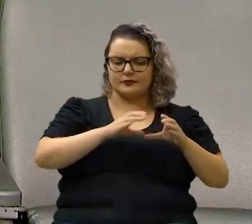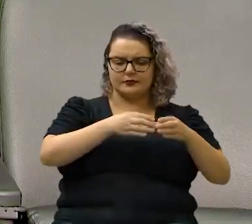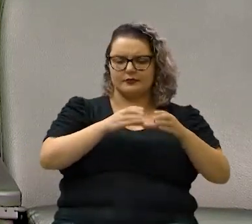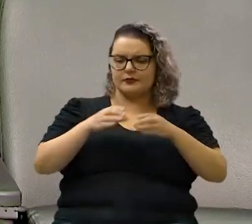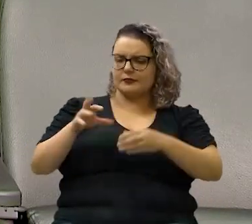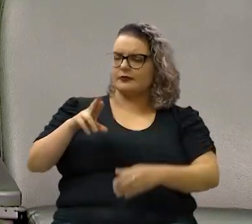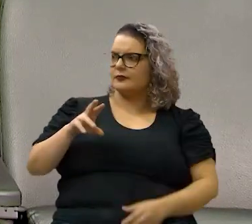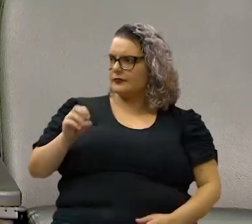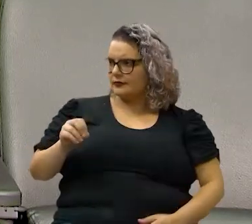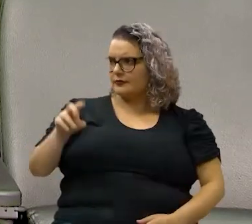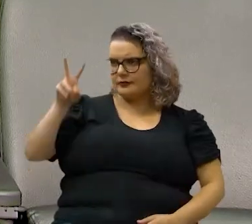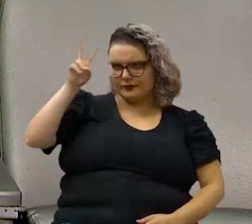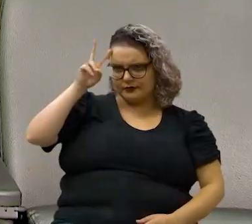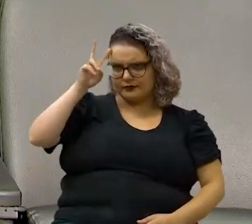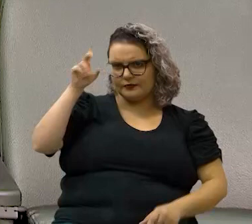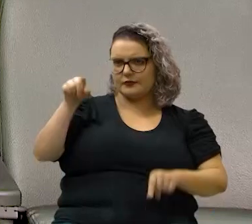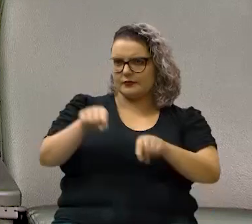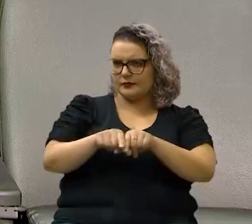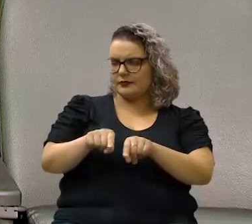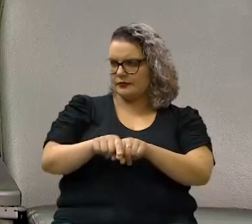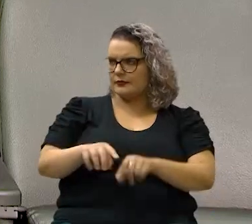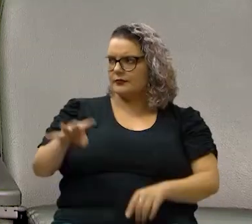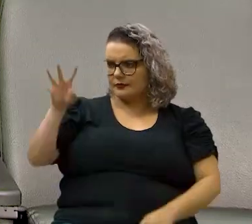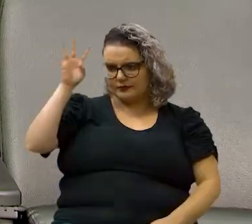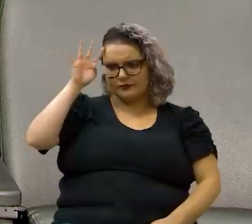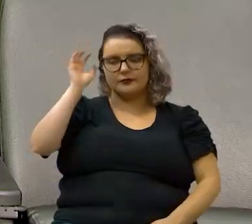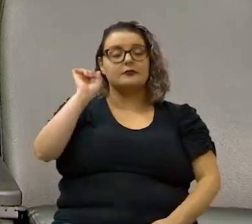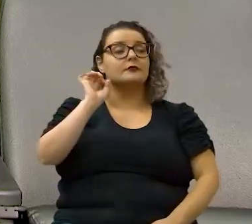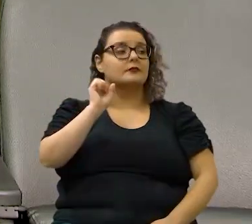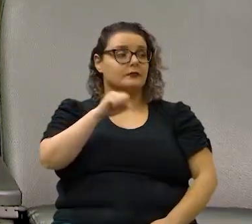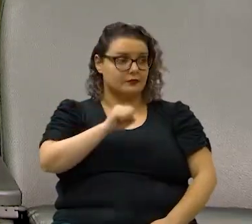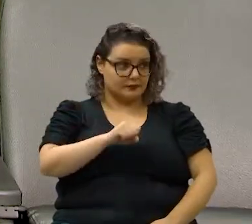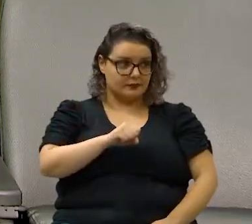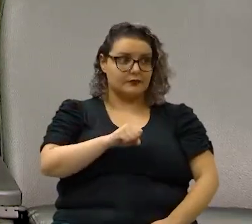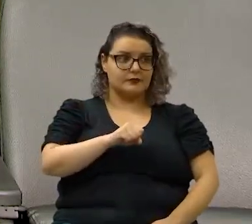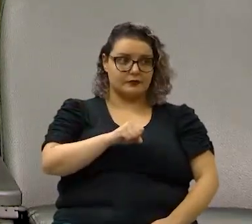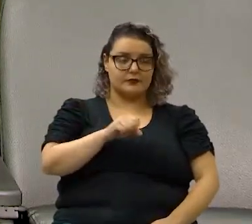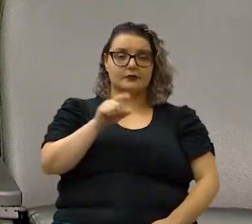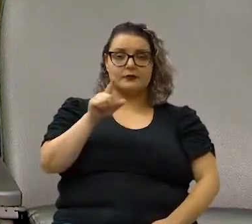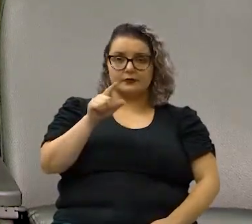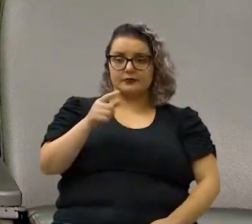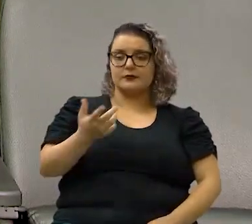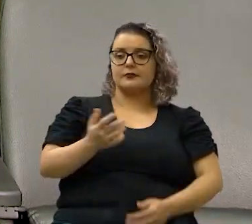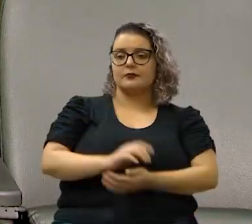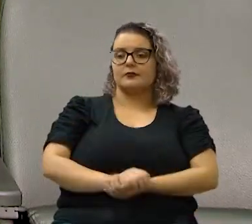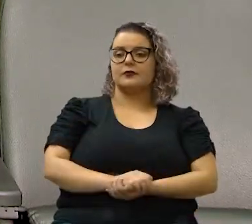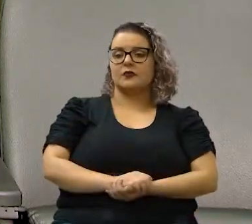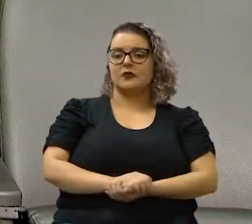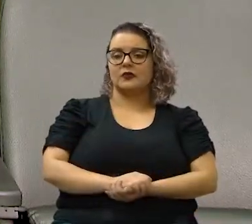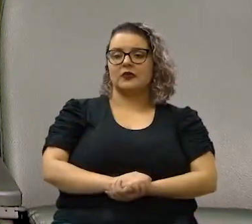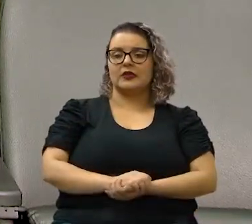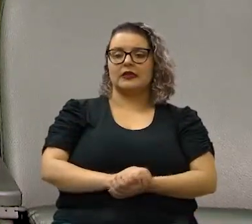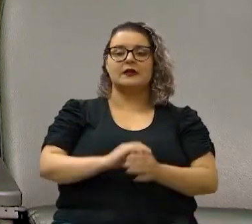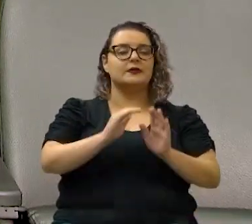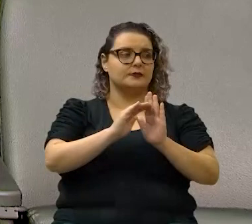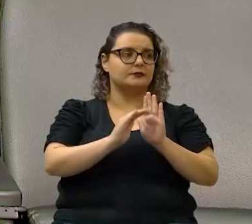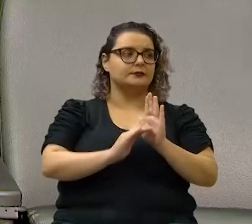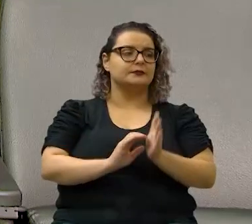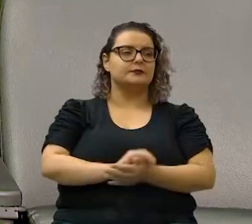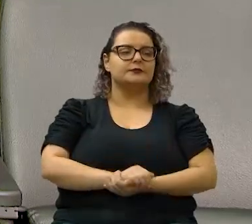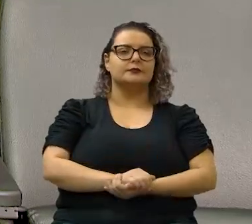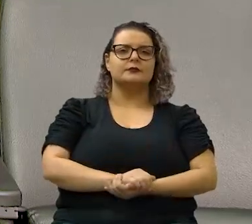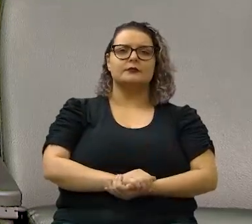reuniões ordinárias que acontecem às segundas e quartas-feiras. Exatamente. É isso que está